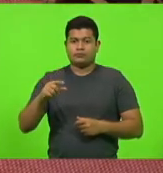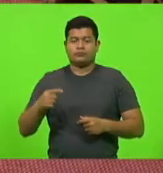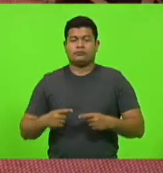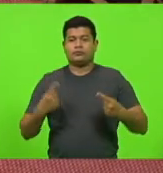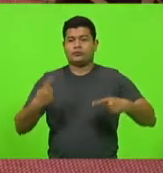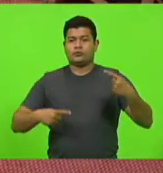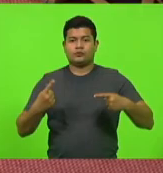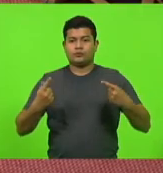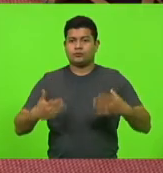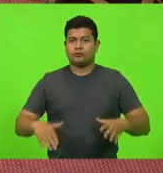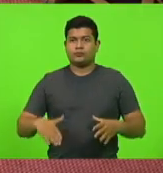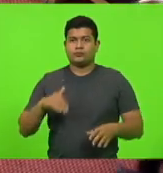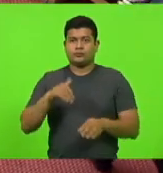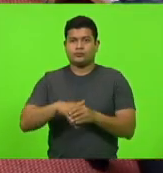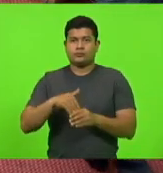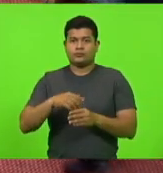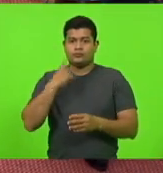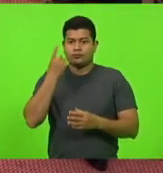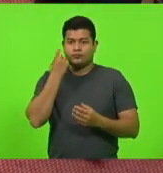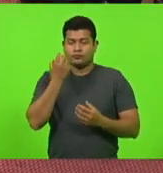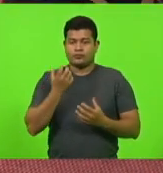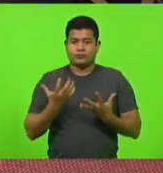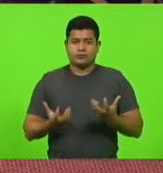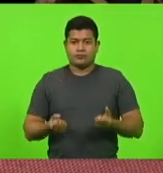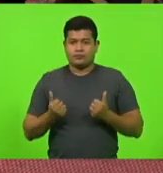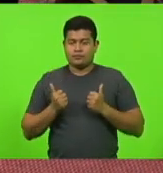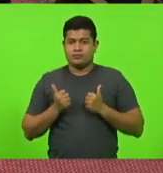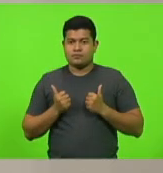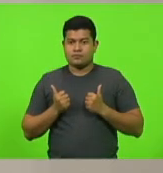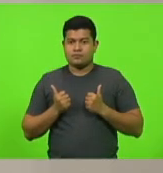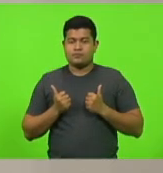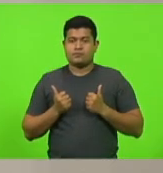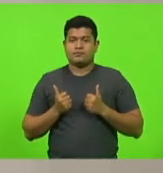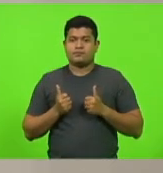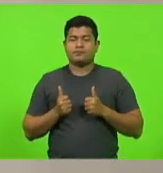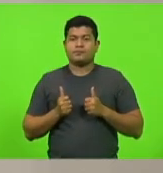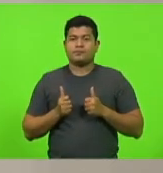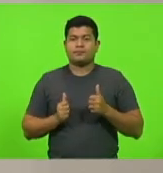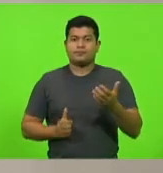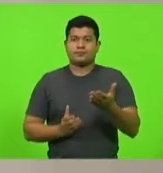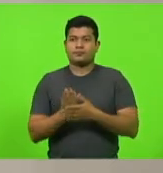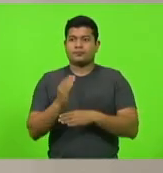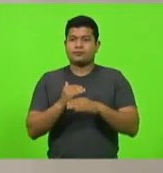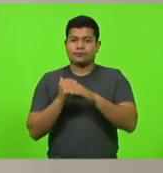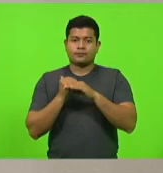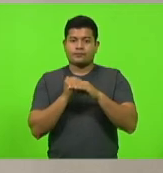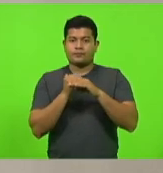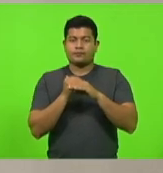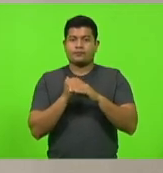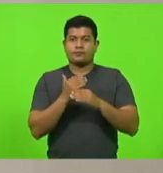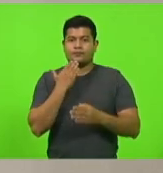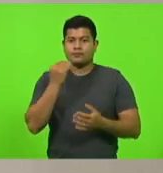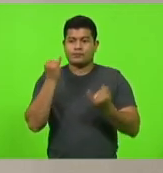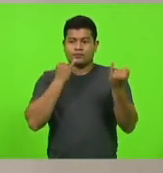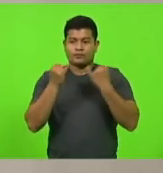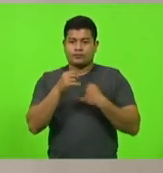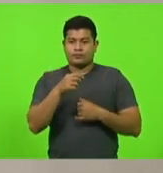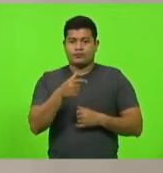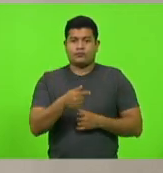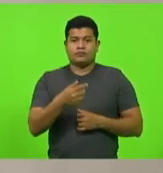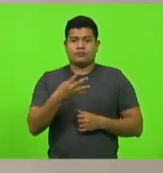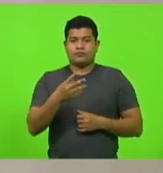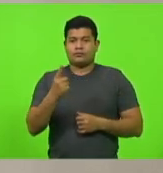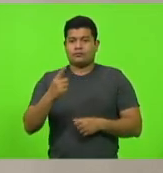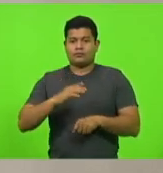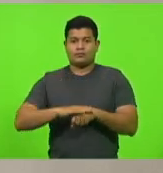Não havendo quem queira discutir, em votação. Deputados que aprovam, permaneçam como se encontram. Aprovado por unanimidade. Pedido de informação